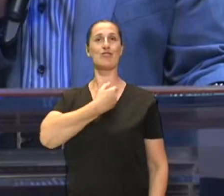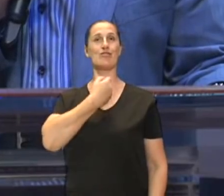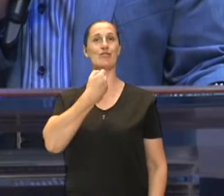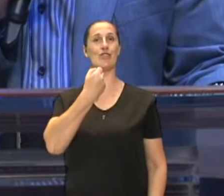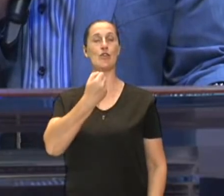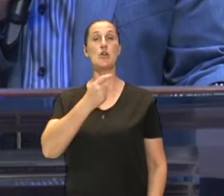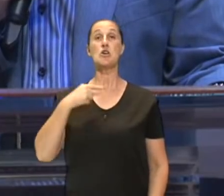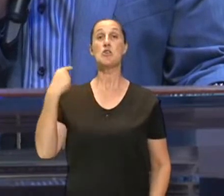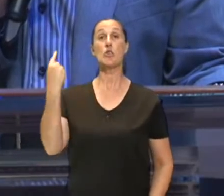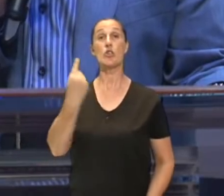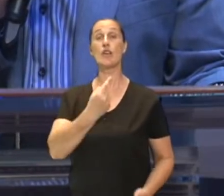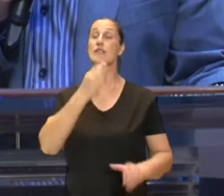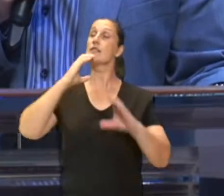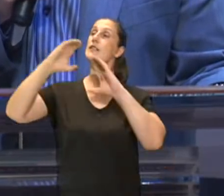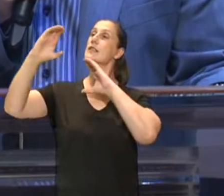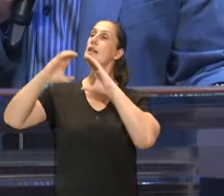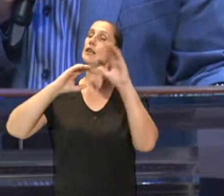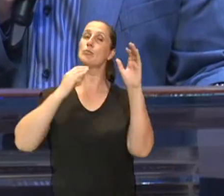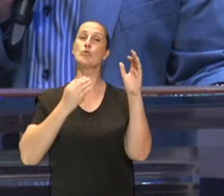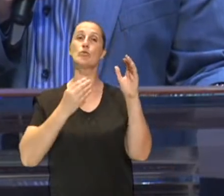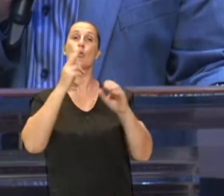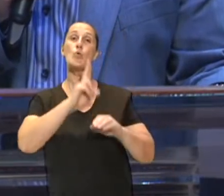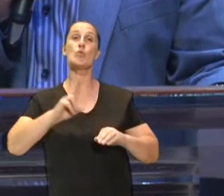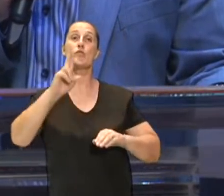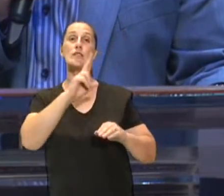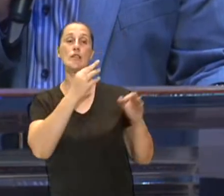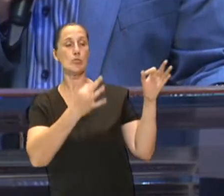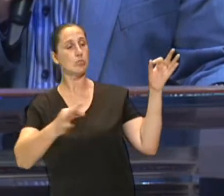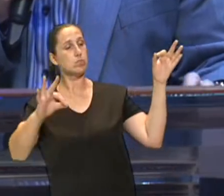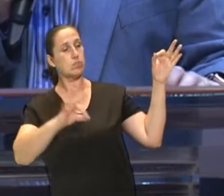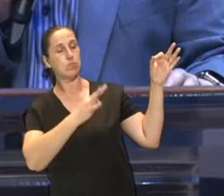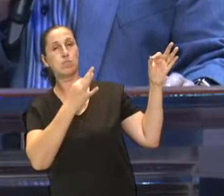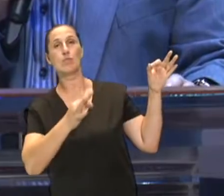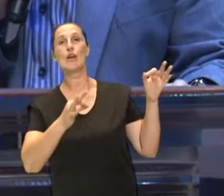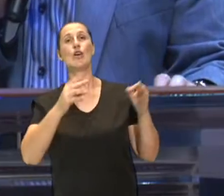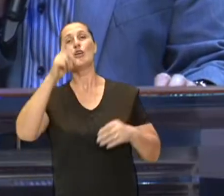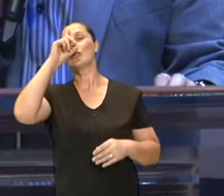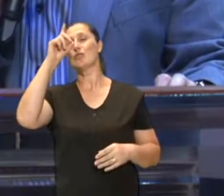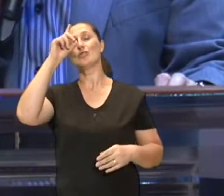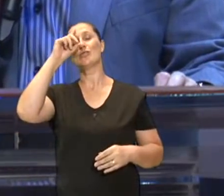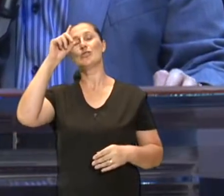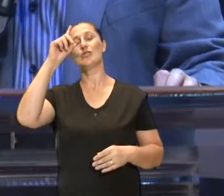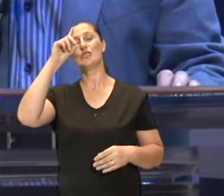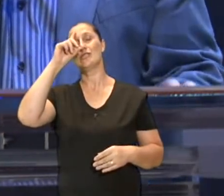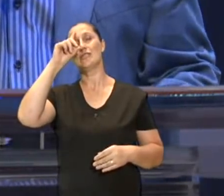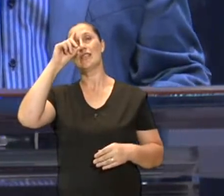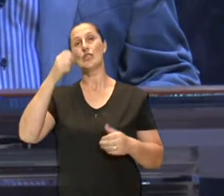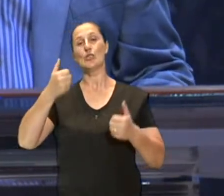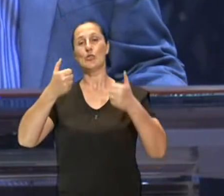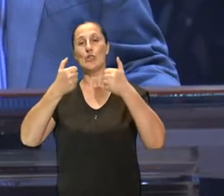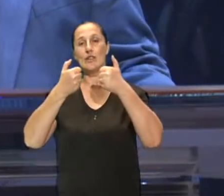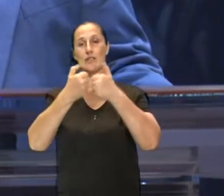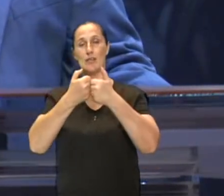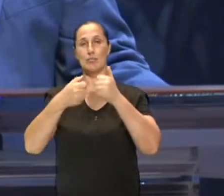com instrumentos de corda todos os dias da nossa vida no templo